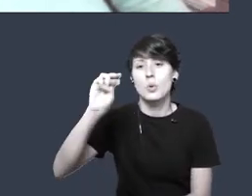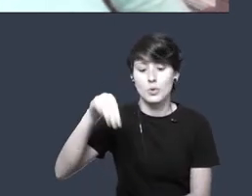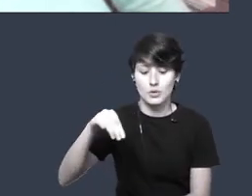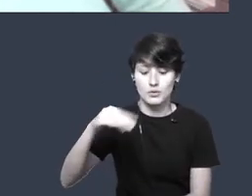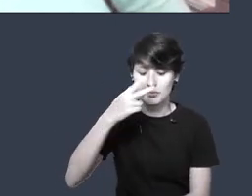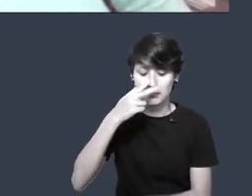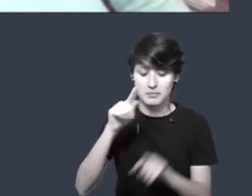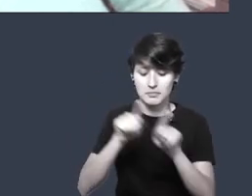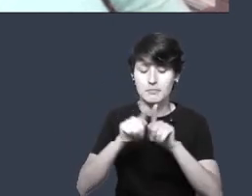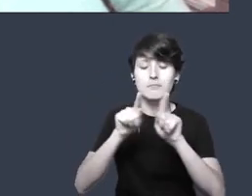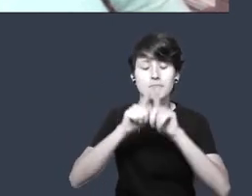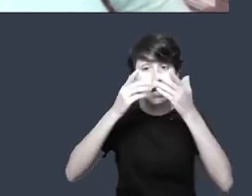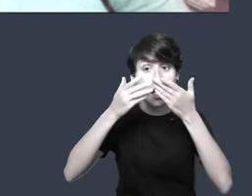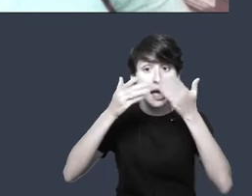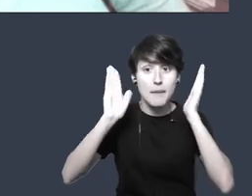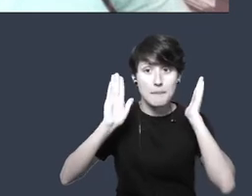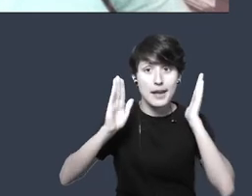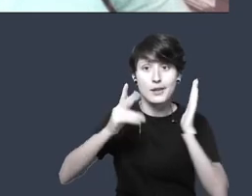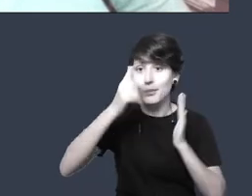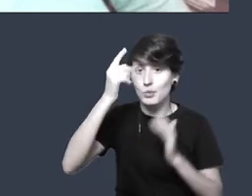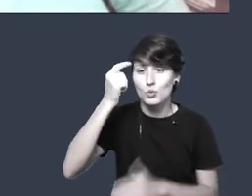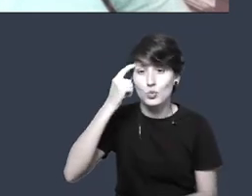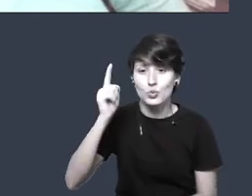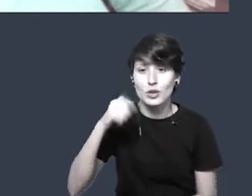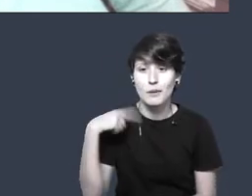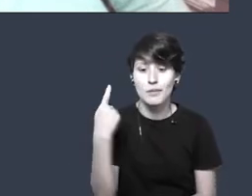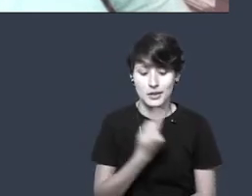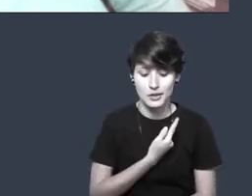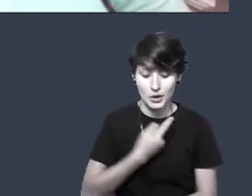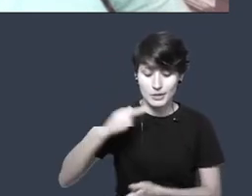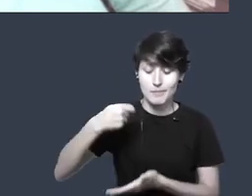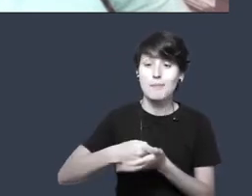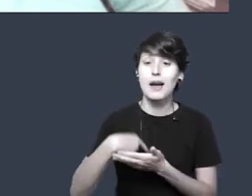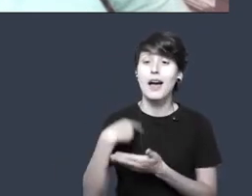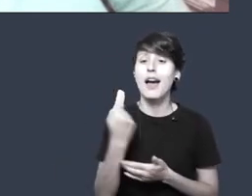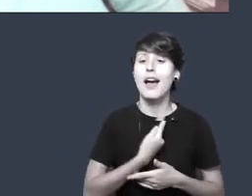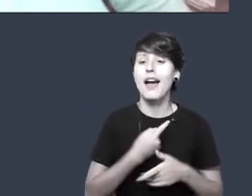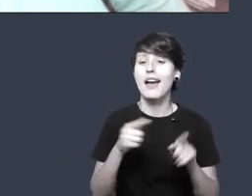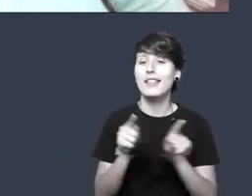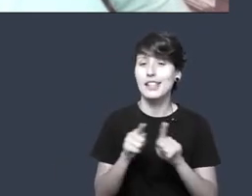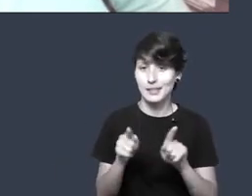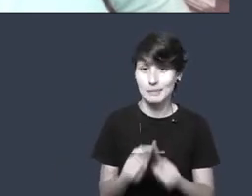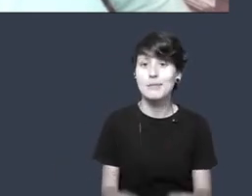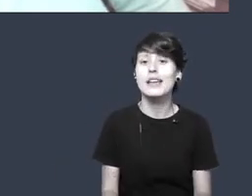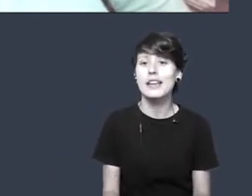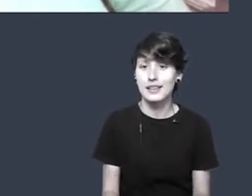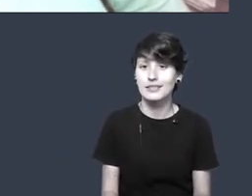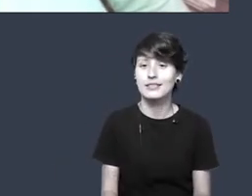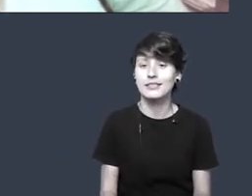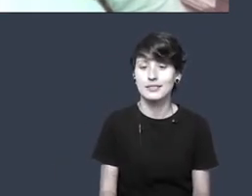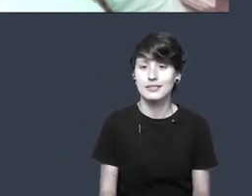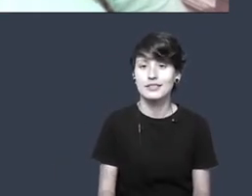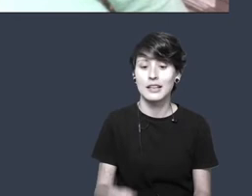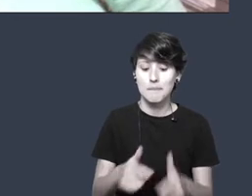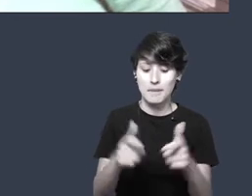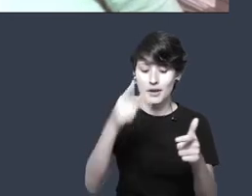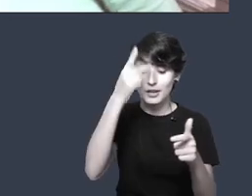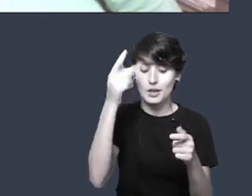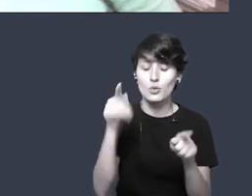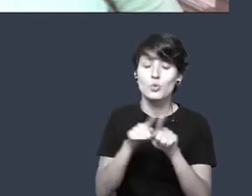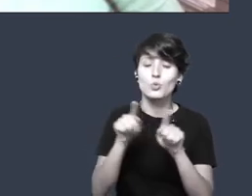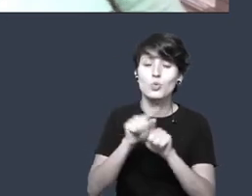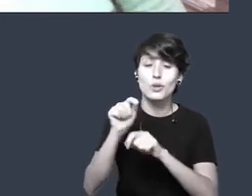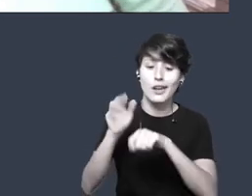E uma coisa que pouca gente sabe é que a gente é pago, né? Muita gente, a grande maioria das pessoas, ou todo mundo, é pago